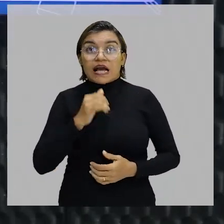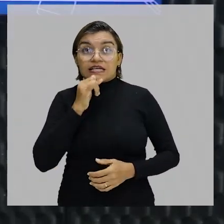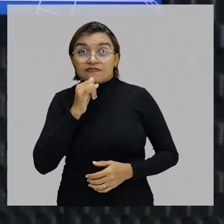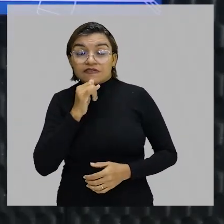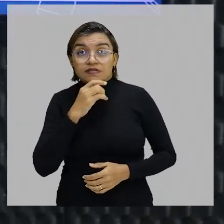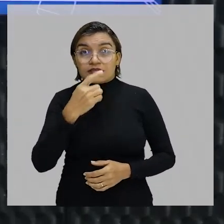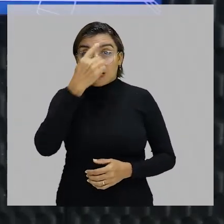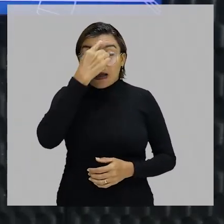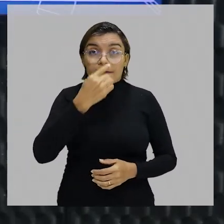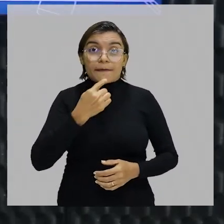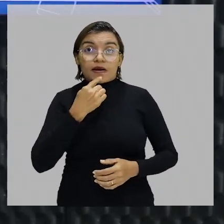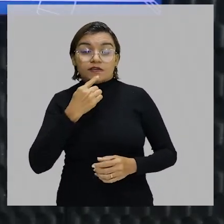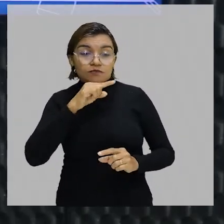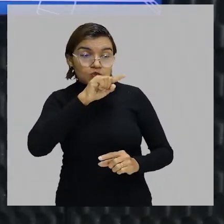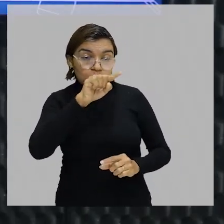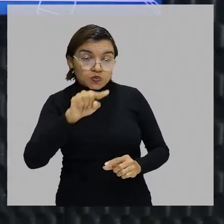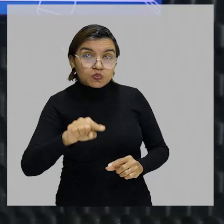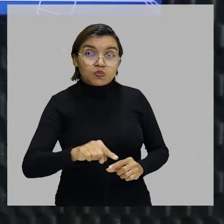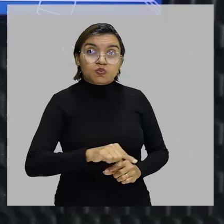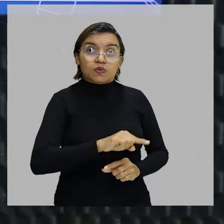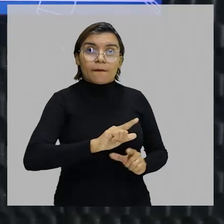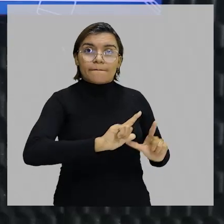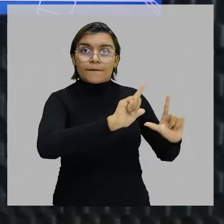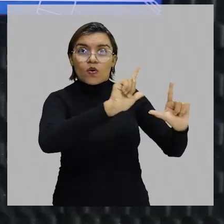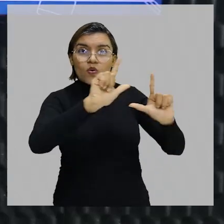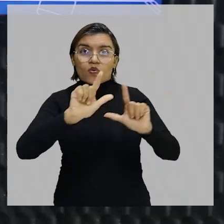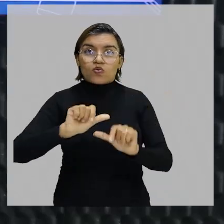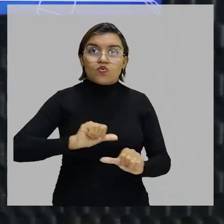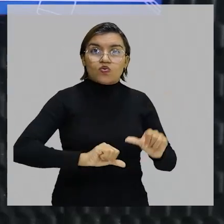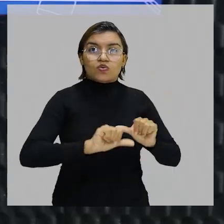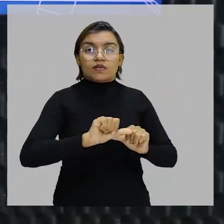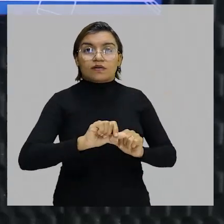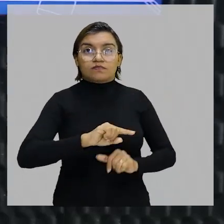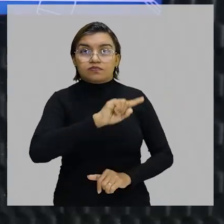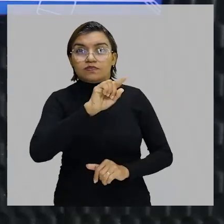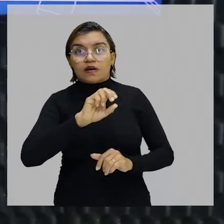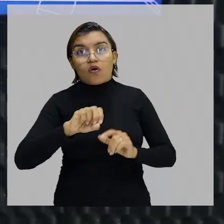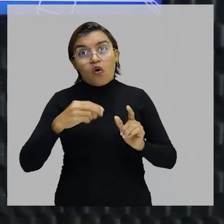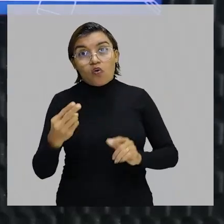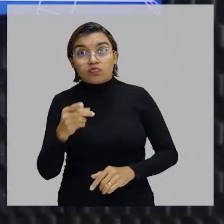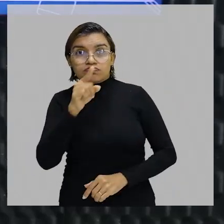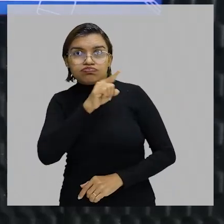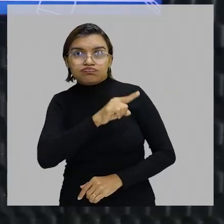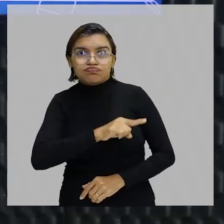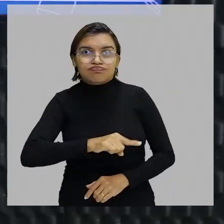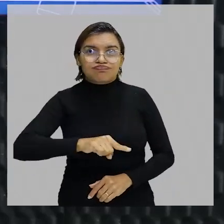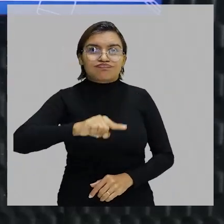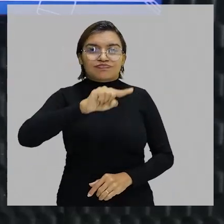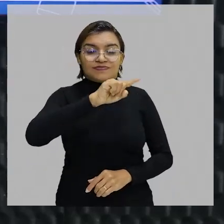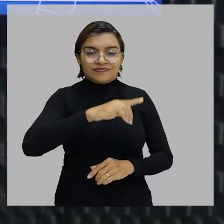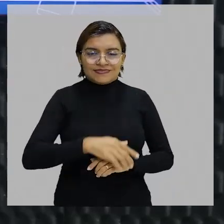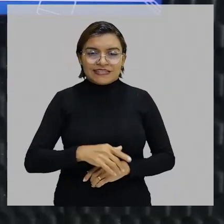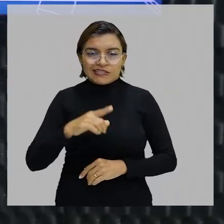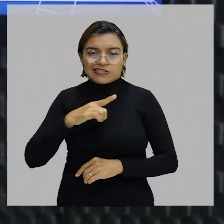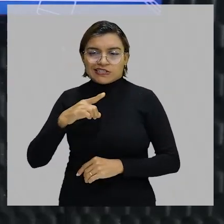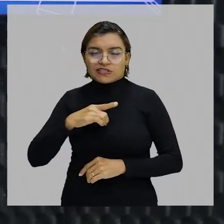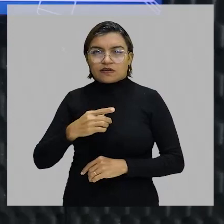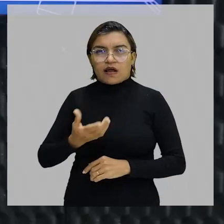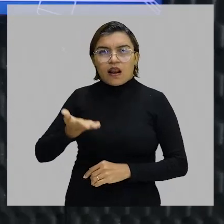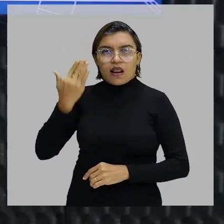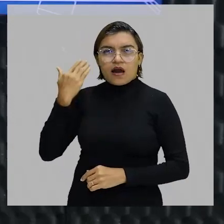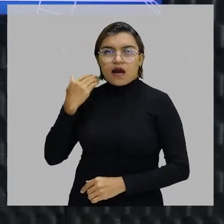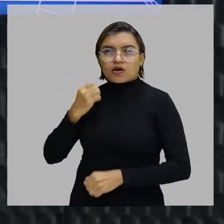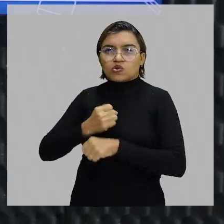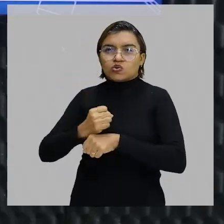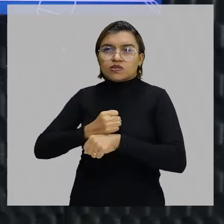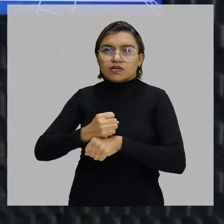horário, às vezes no sentido anti-horário. Hoje, a reação de vocês com a TV aberta é diferente. Era nos anos 60 que a